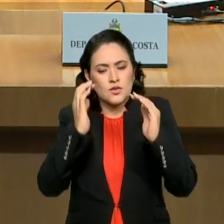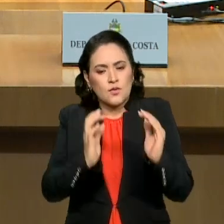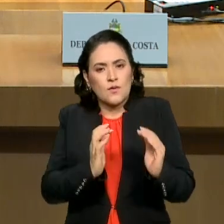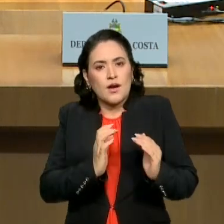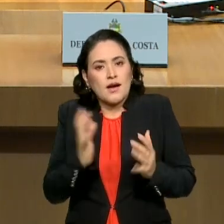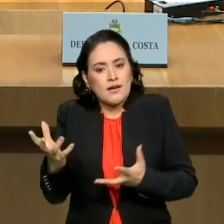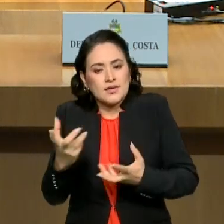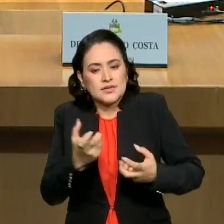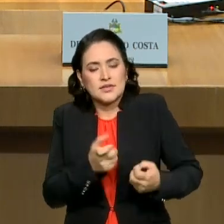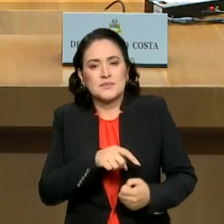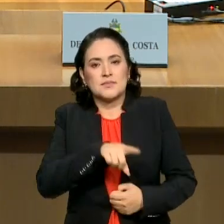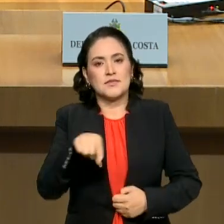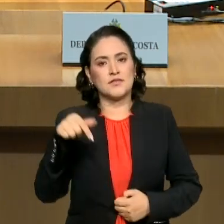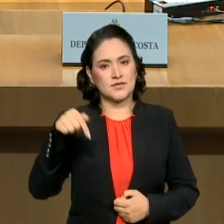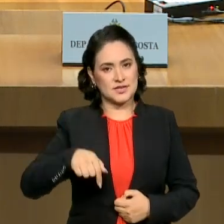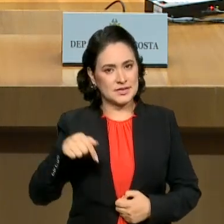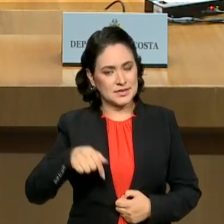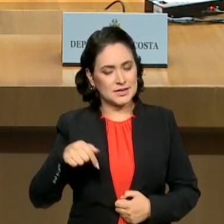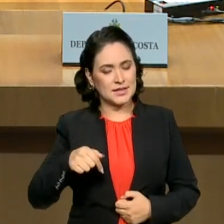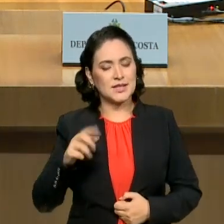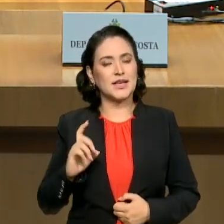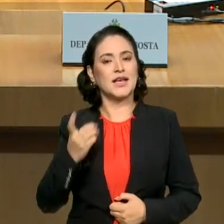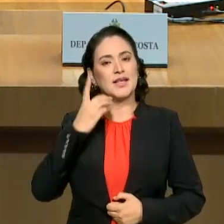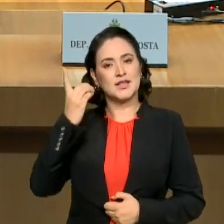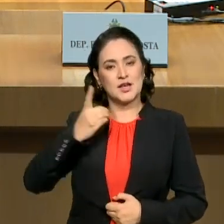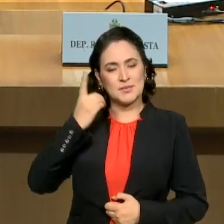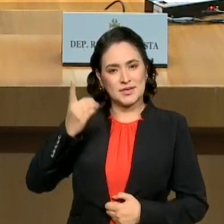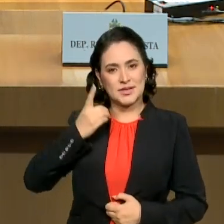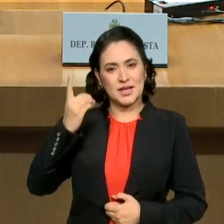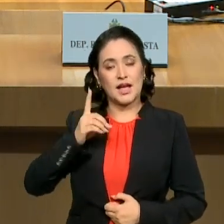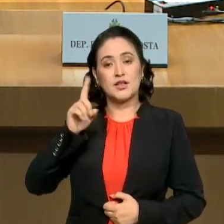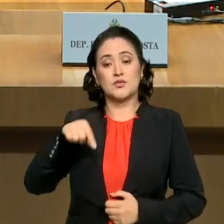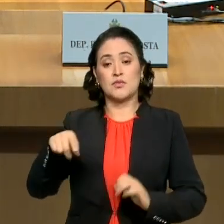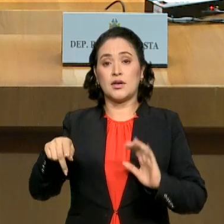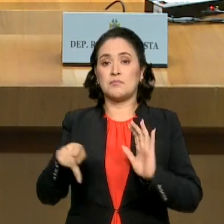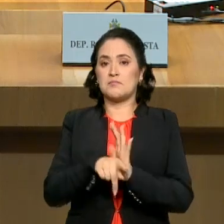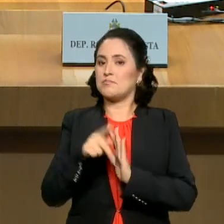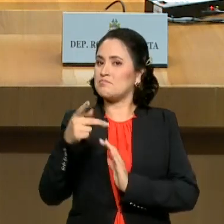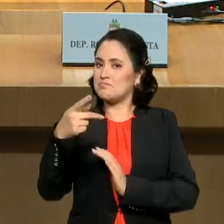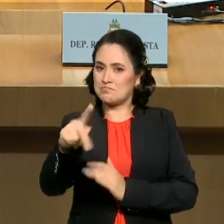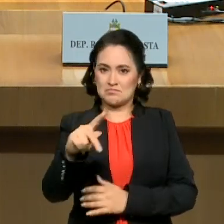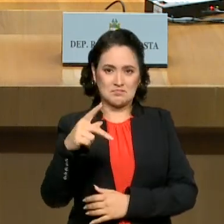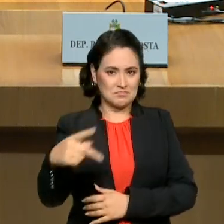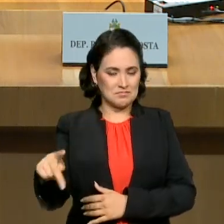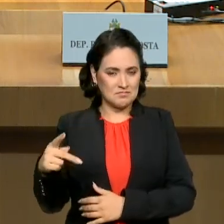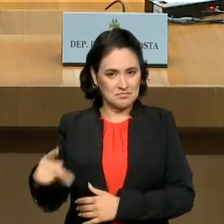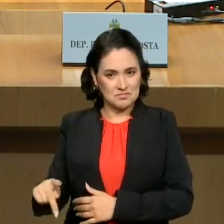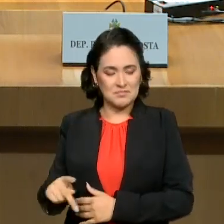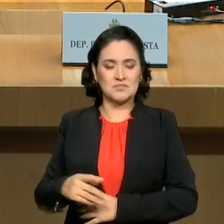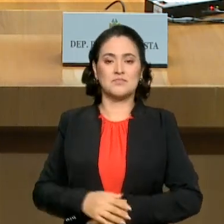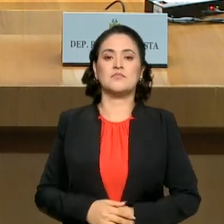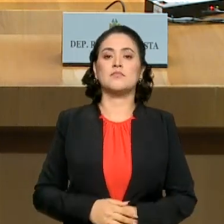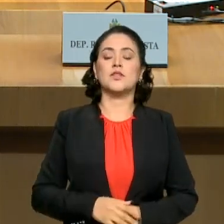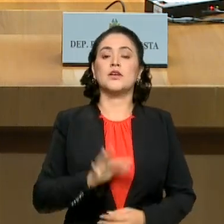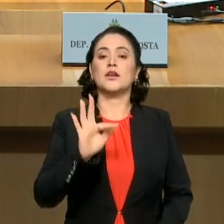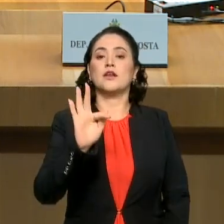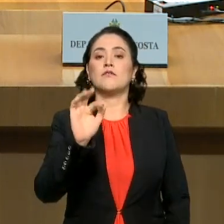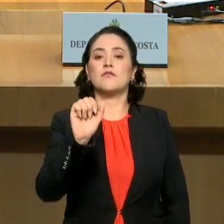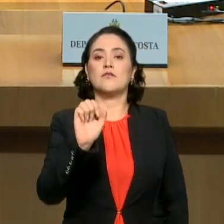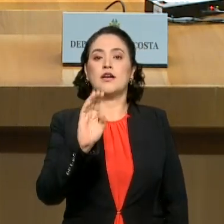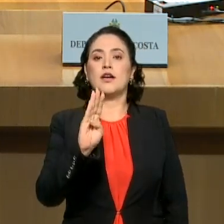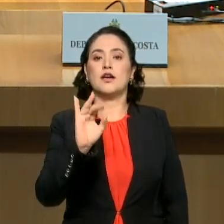senhores ex-deputados, estão na sua casa. Senhor Fabiano Vieira da Silva,